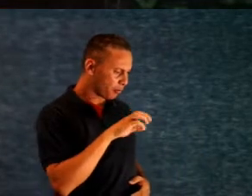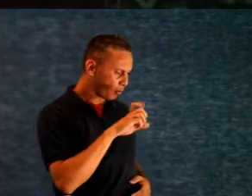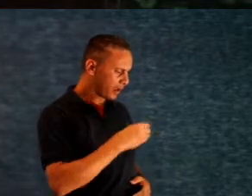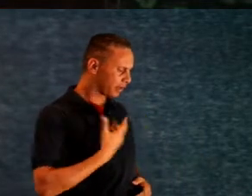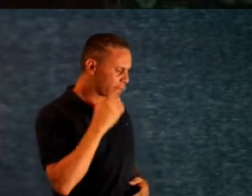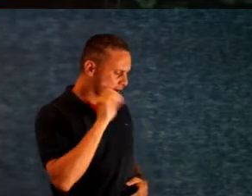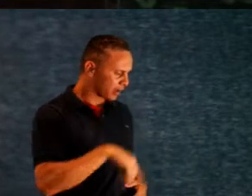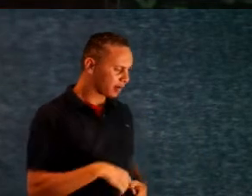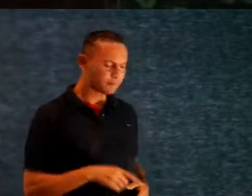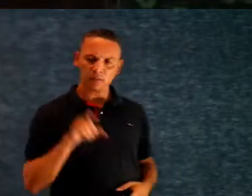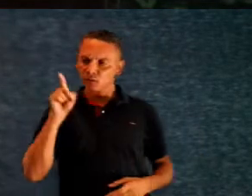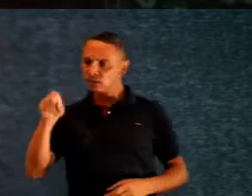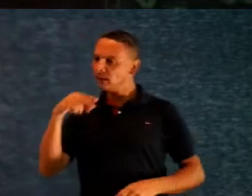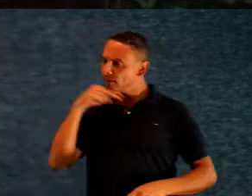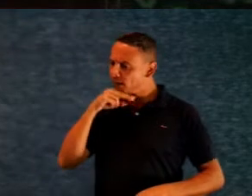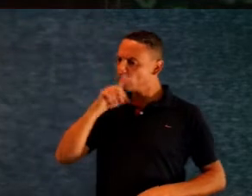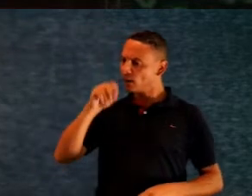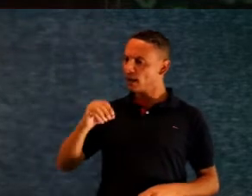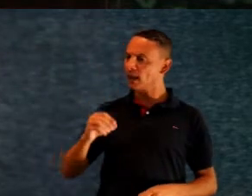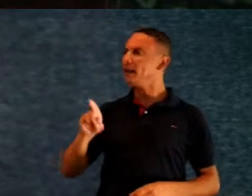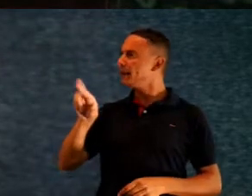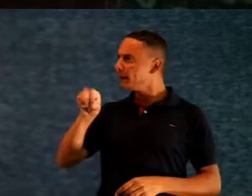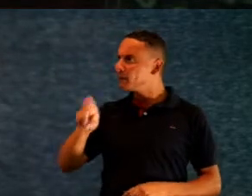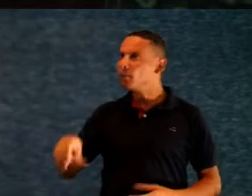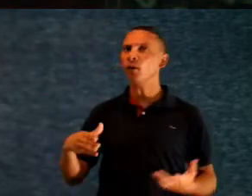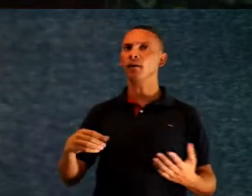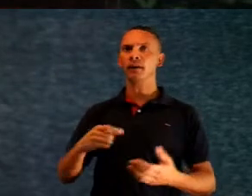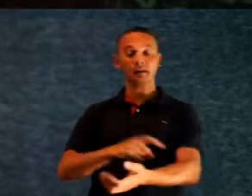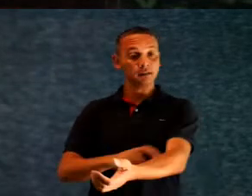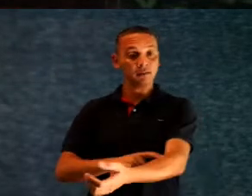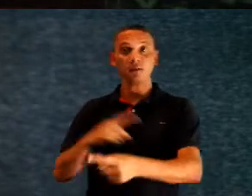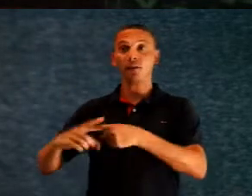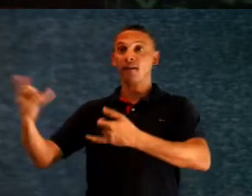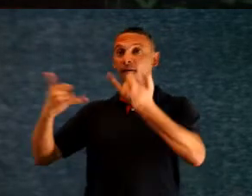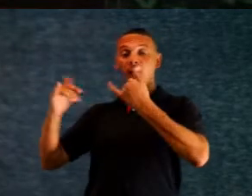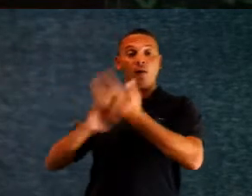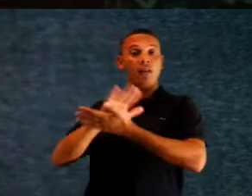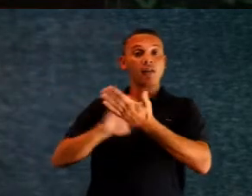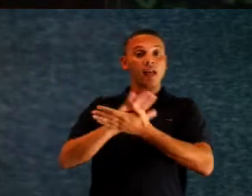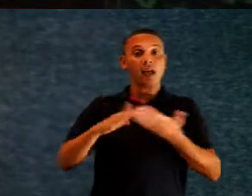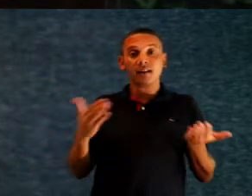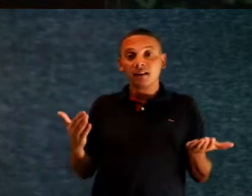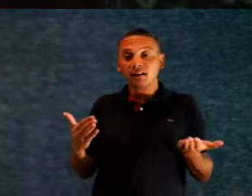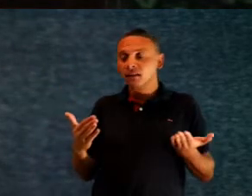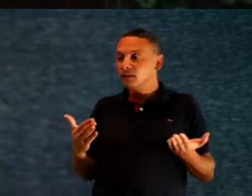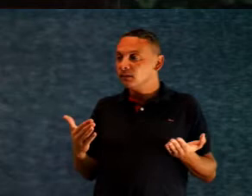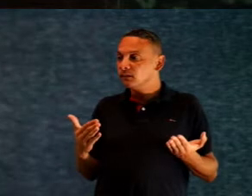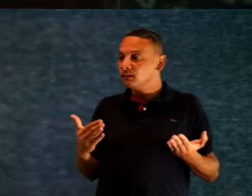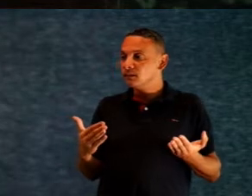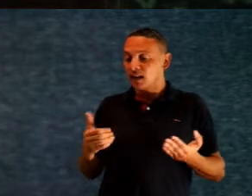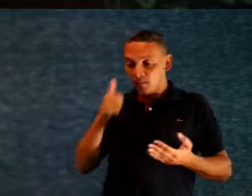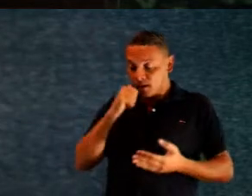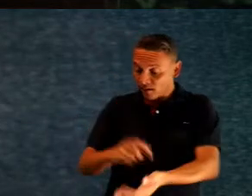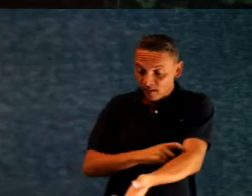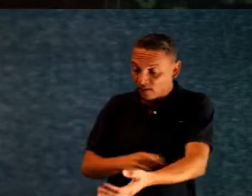é Drummond, você é neto de Drummond. Ela ficou indignada pelo fato de ele não ter revelado a condição,